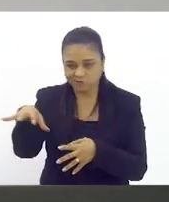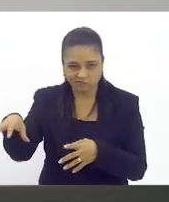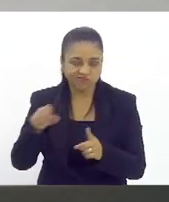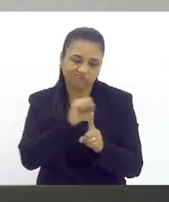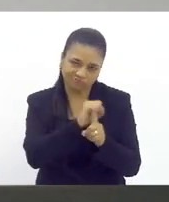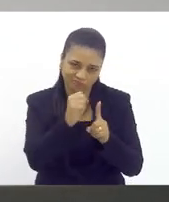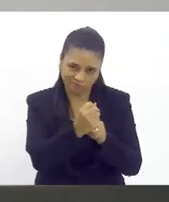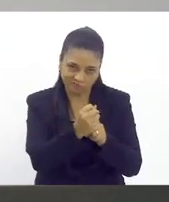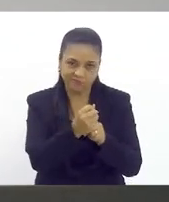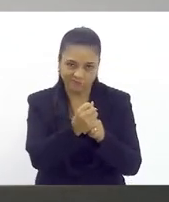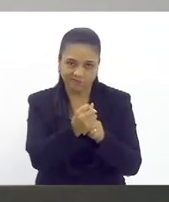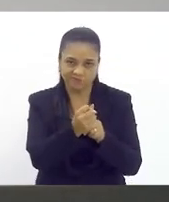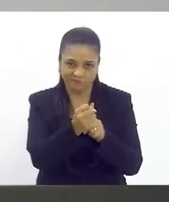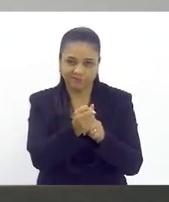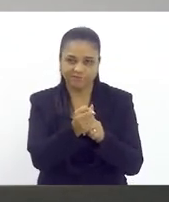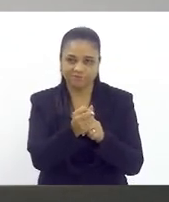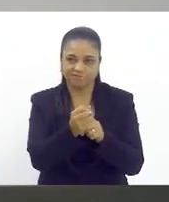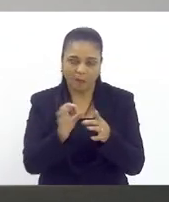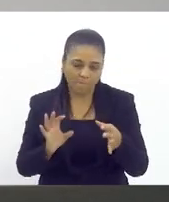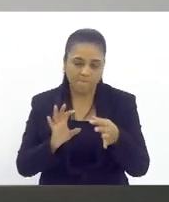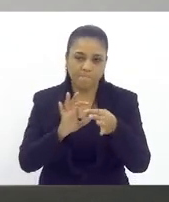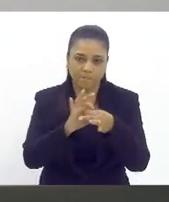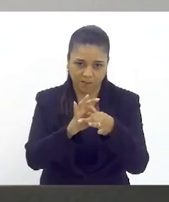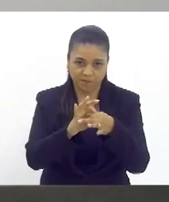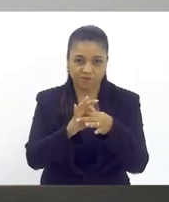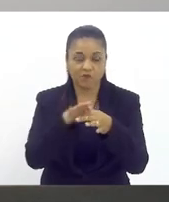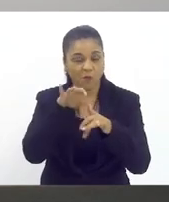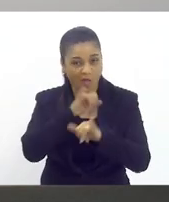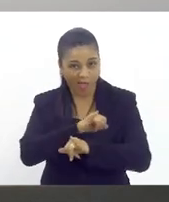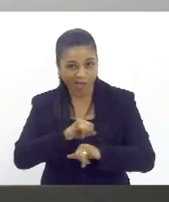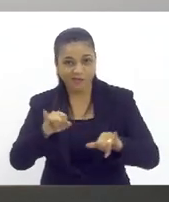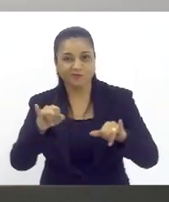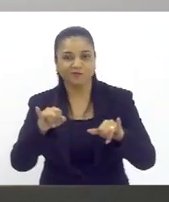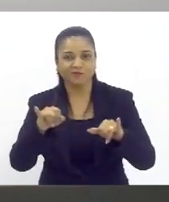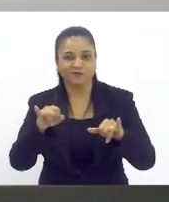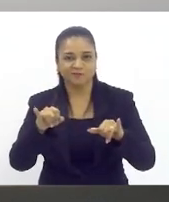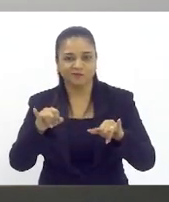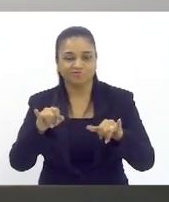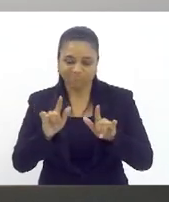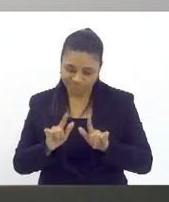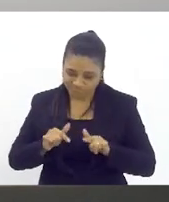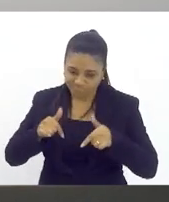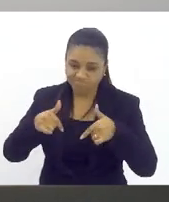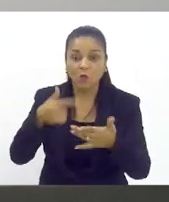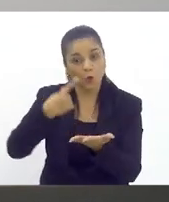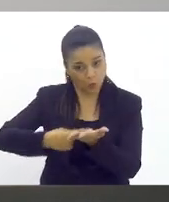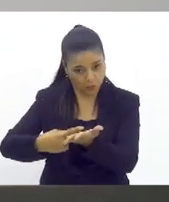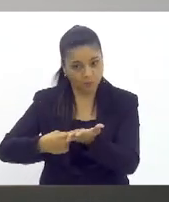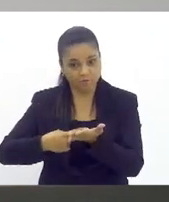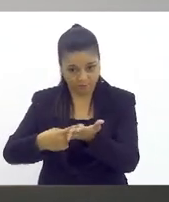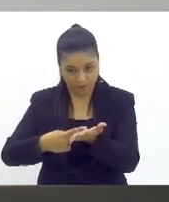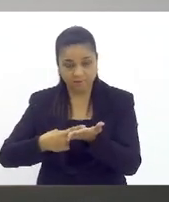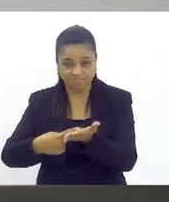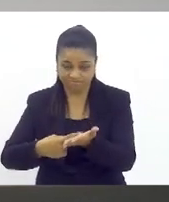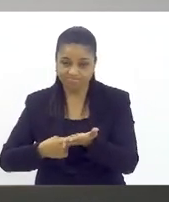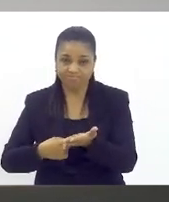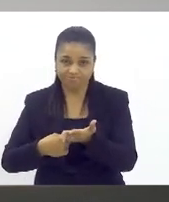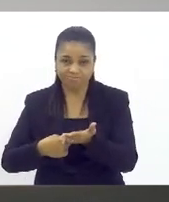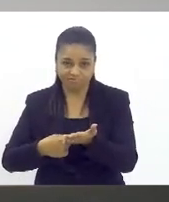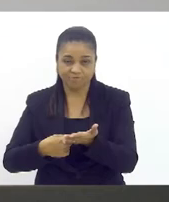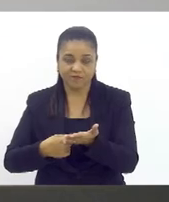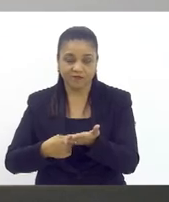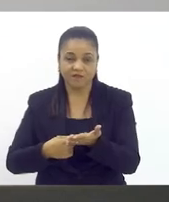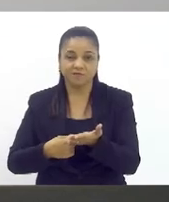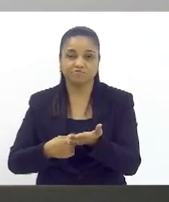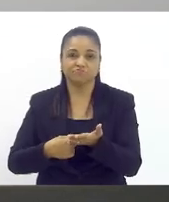então é a notícia que a gente dá é que a gente tá é simbo e cumprir em implementar Esse instrumento Essa é uma